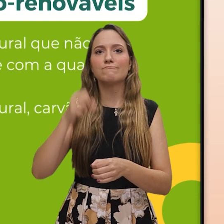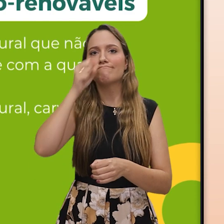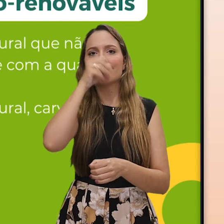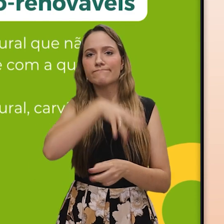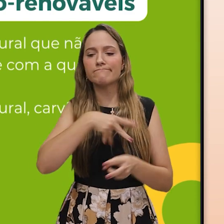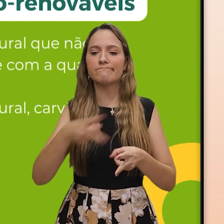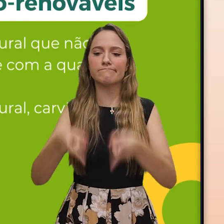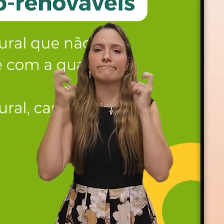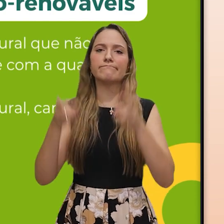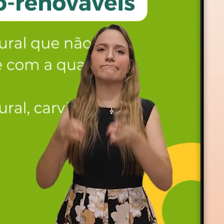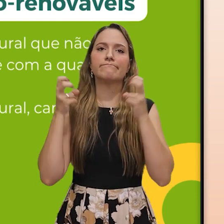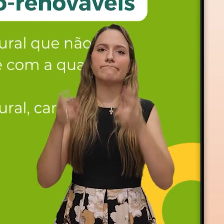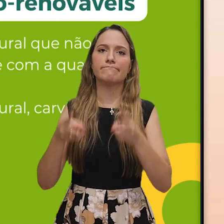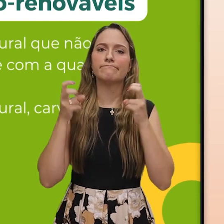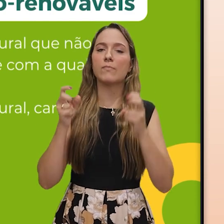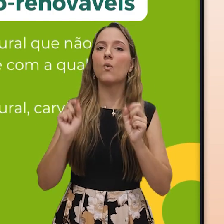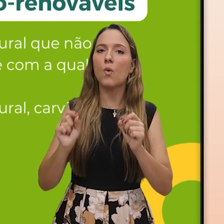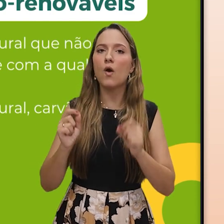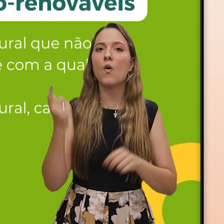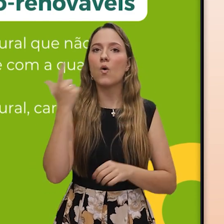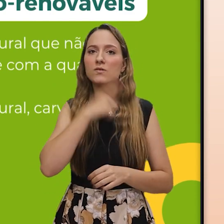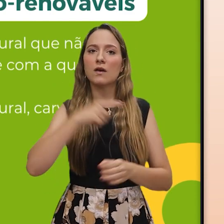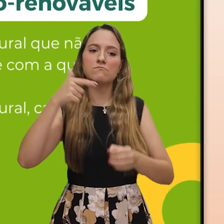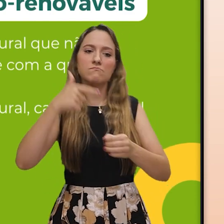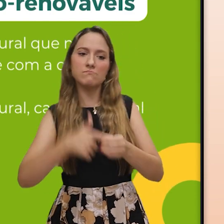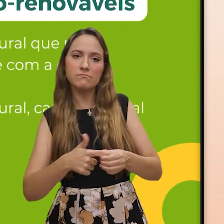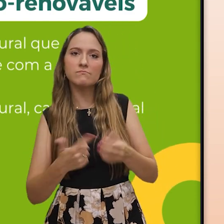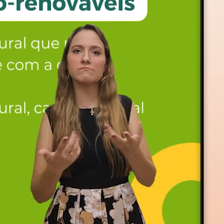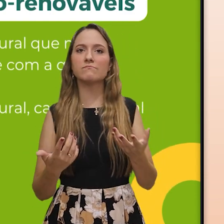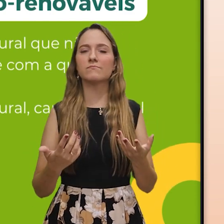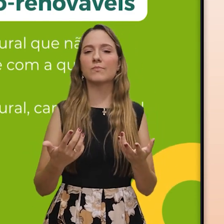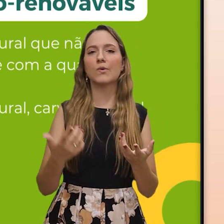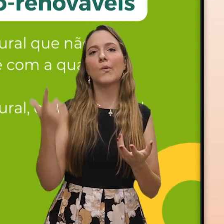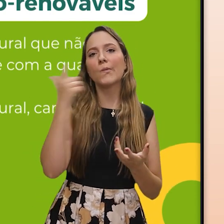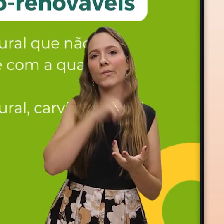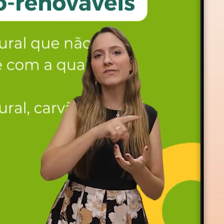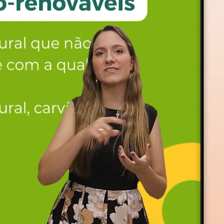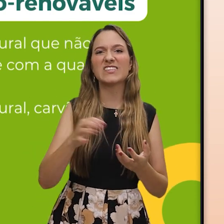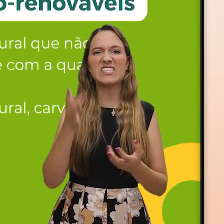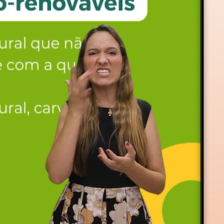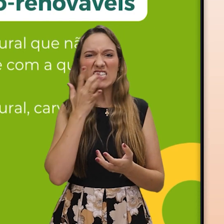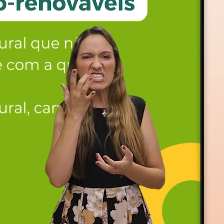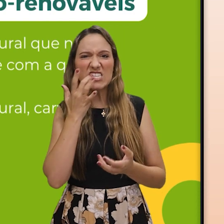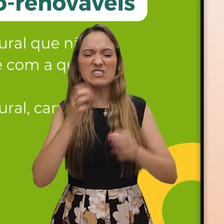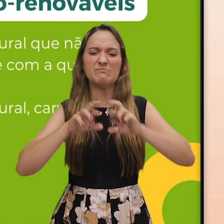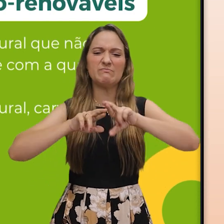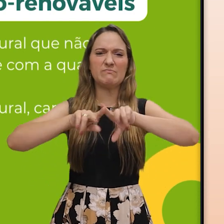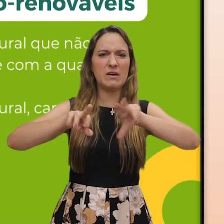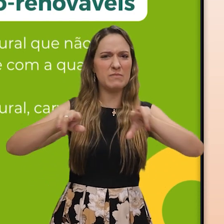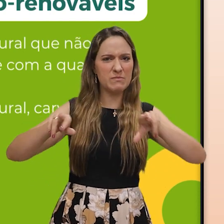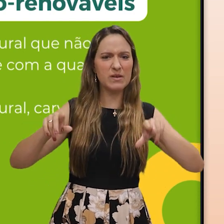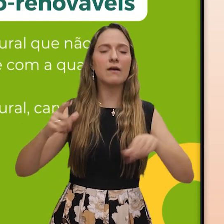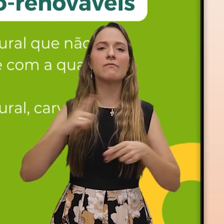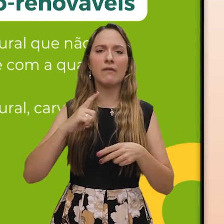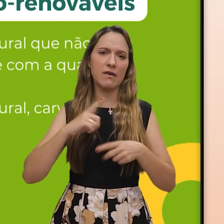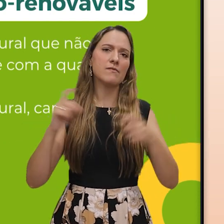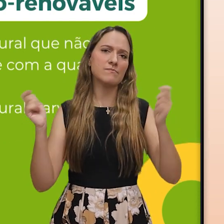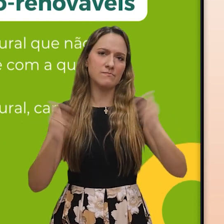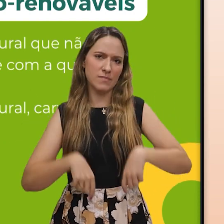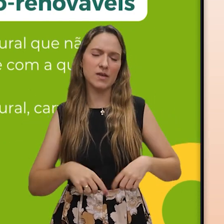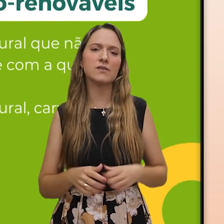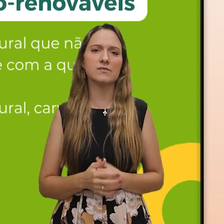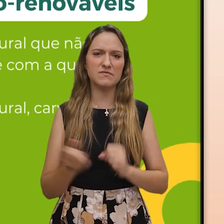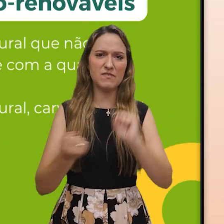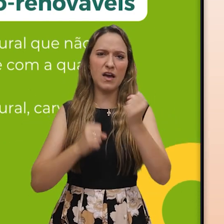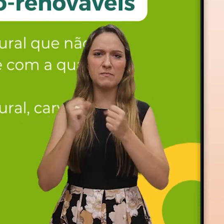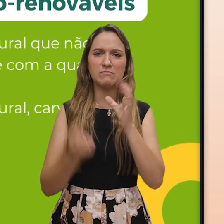intensiva para produzir combustíveis, para a produção de plástico e outros derivados do petróleo.